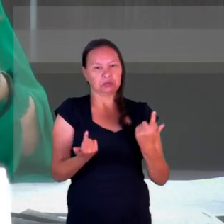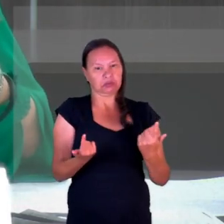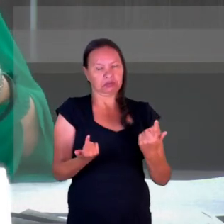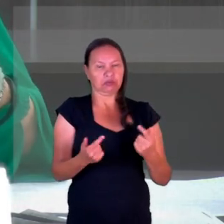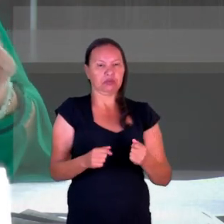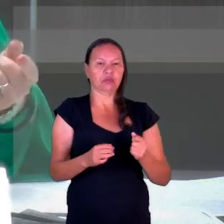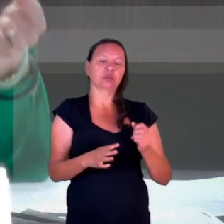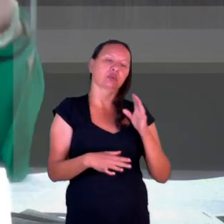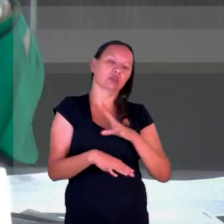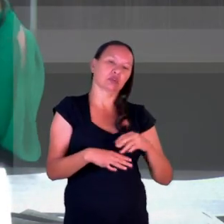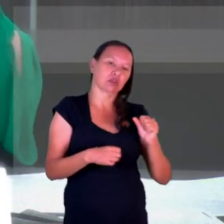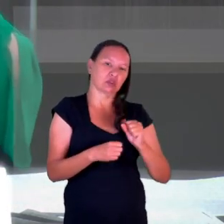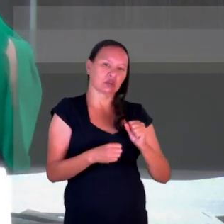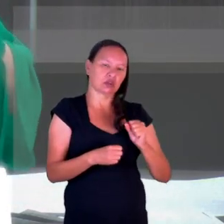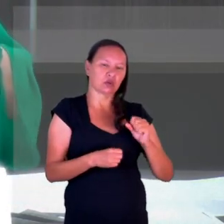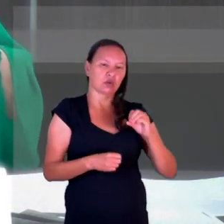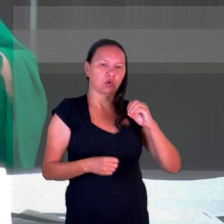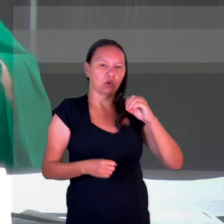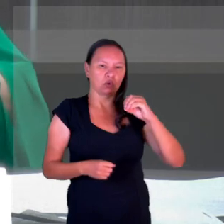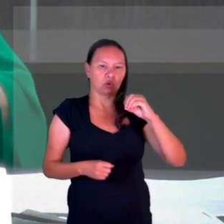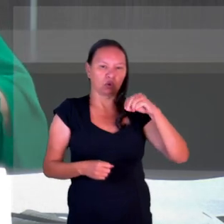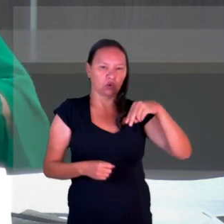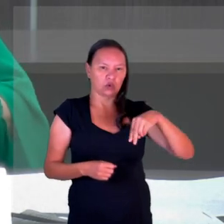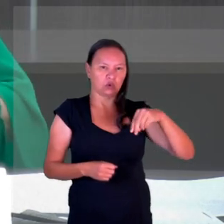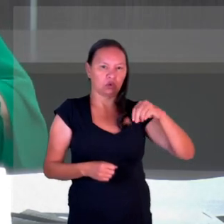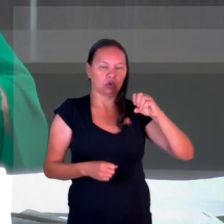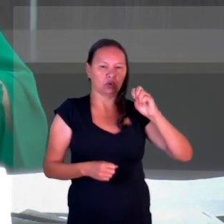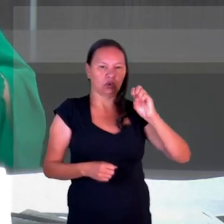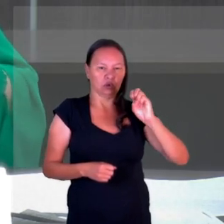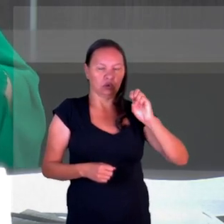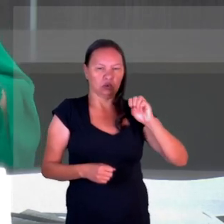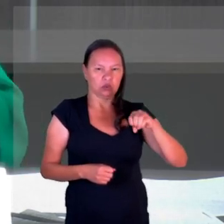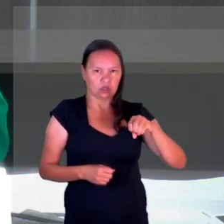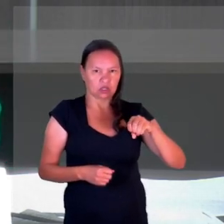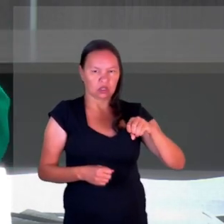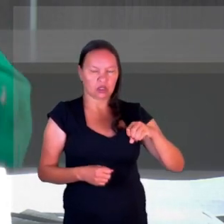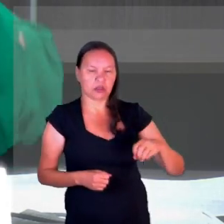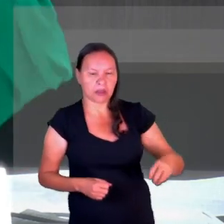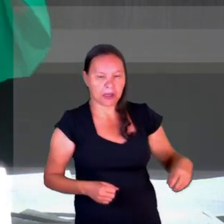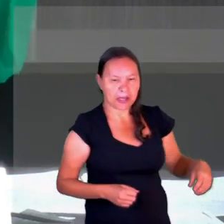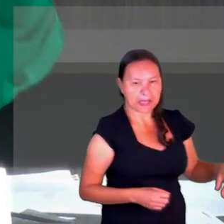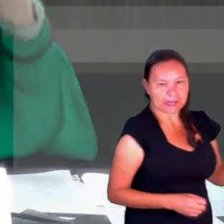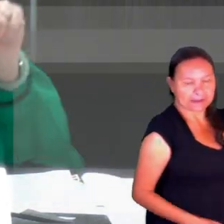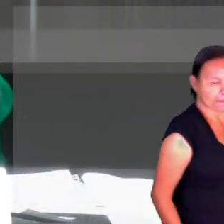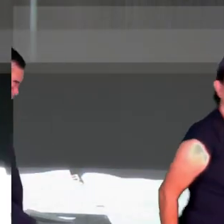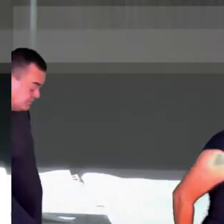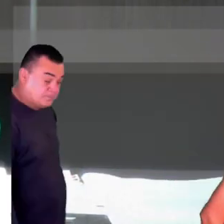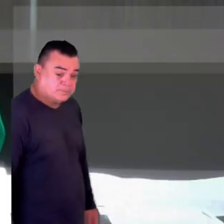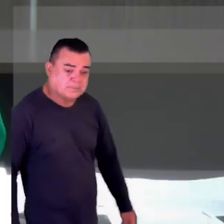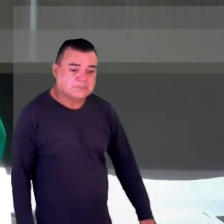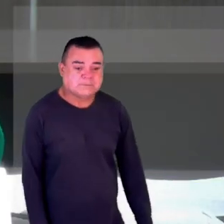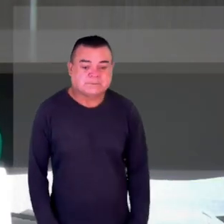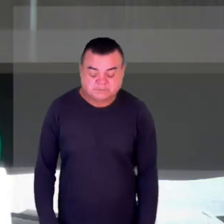assembleias a ONU chegou a transformar num tratado internacional mas seguido isso foi revisto E aí